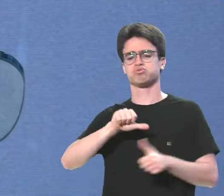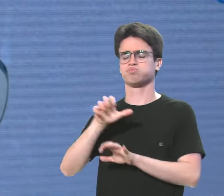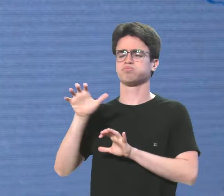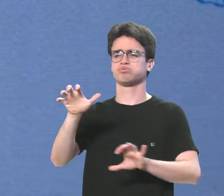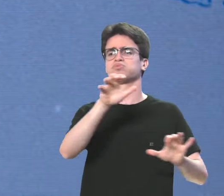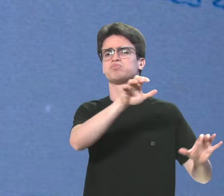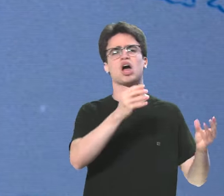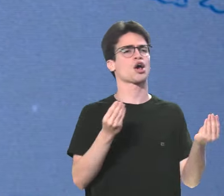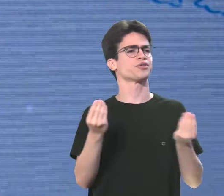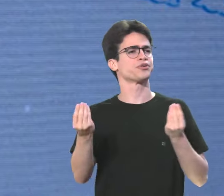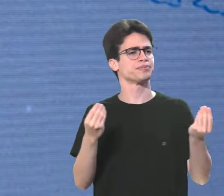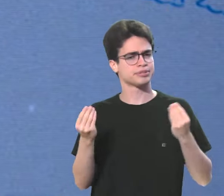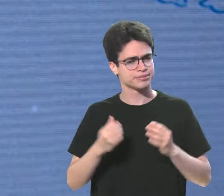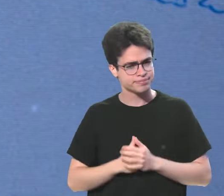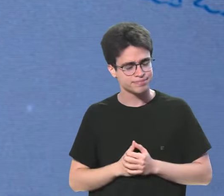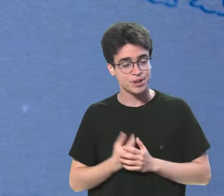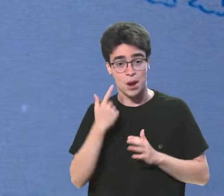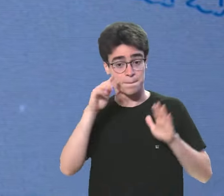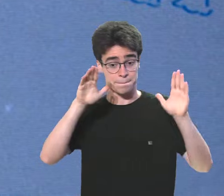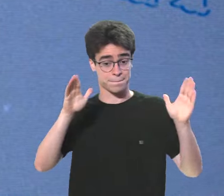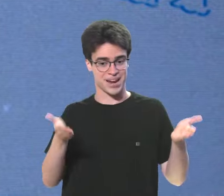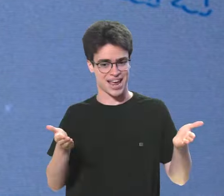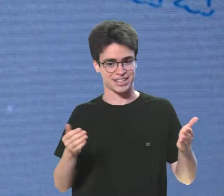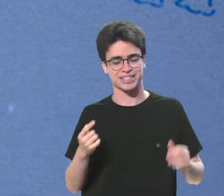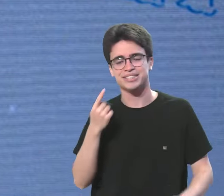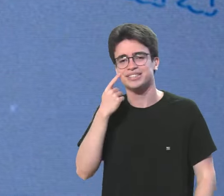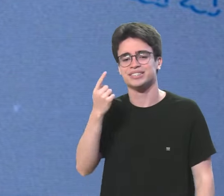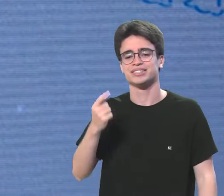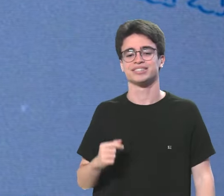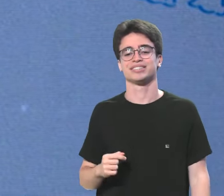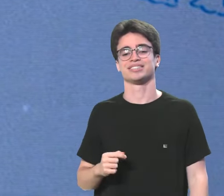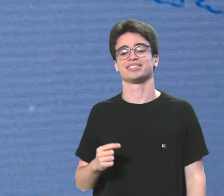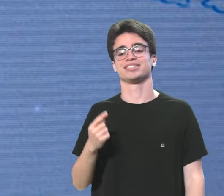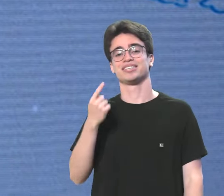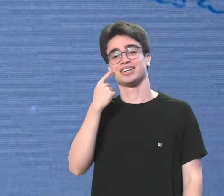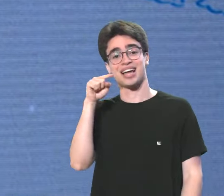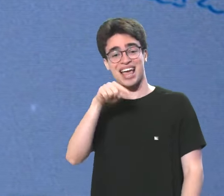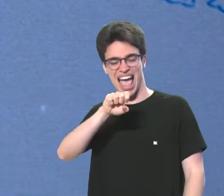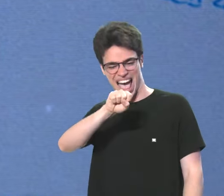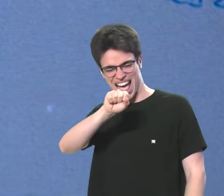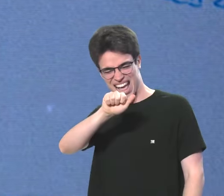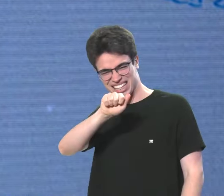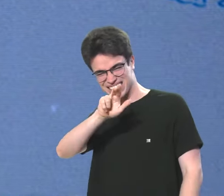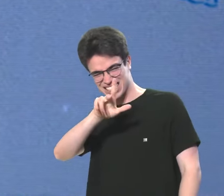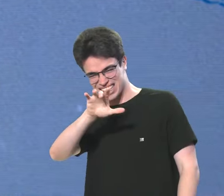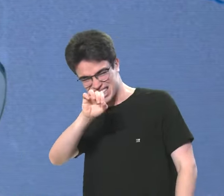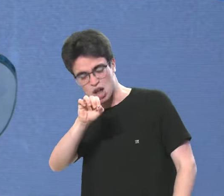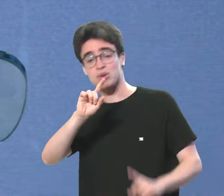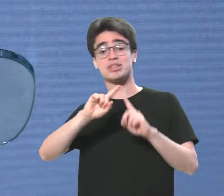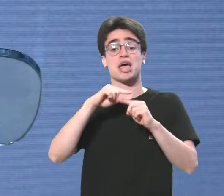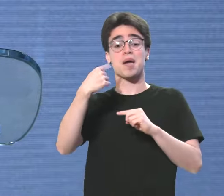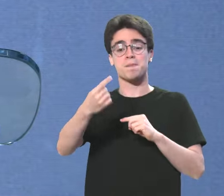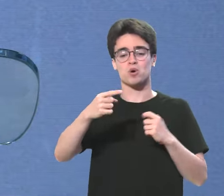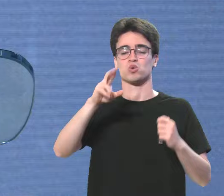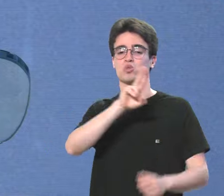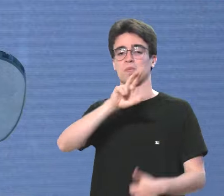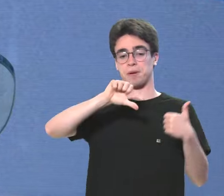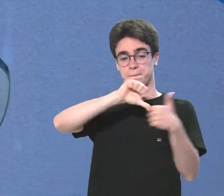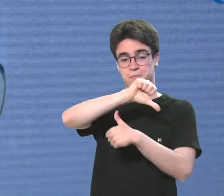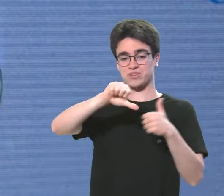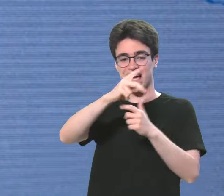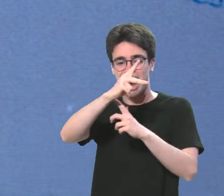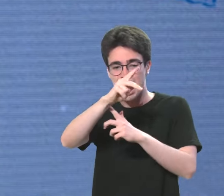transformações só abrindo parêntese aqui eh aqui a gente tá vendo que é Saulo mais para frente ele vai ser chamado de Paulo tá